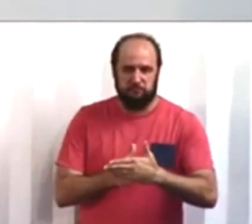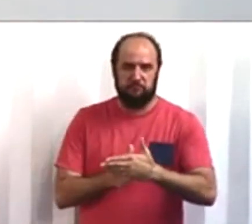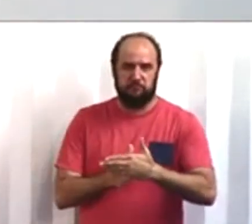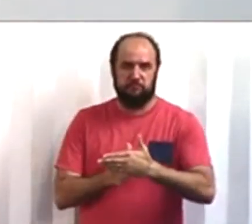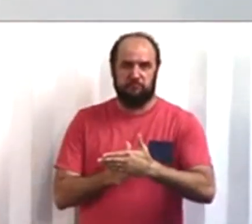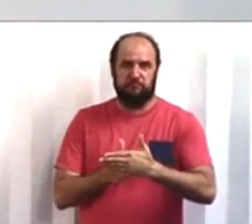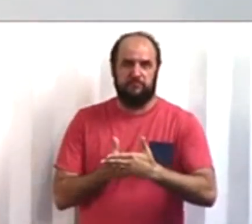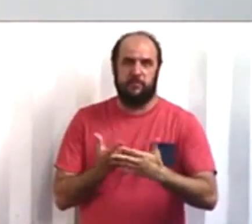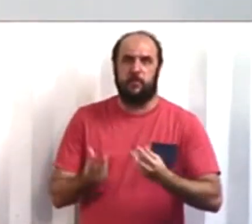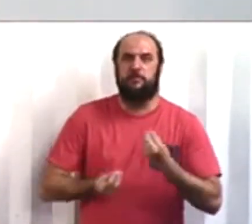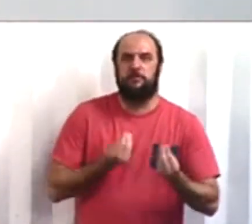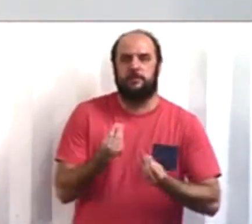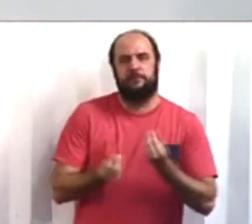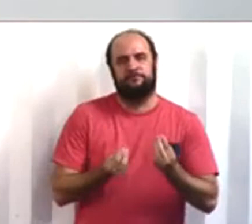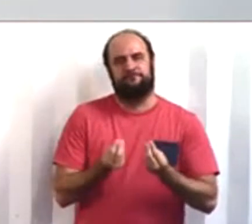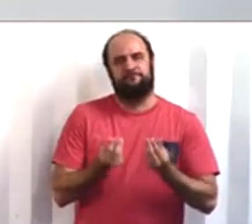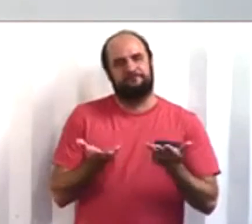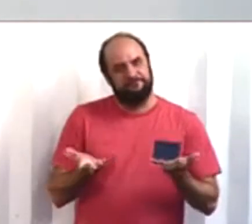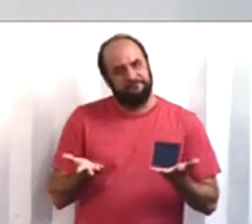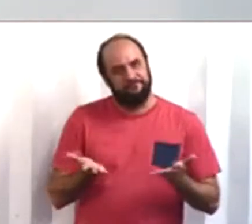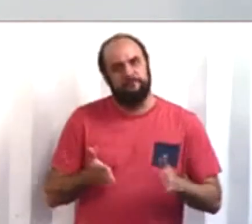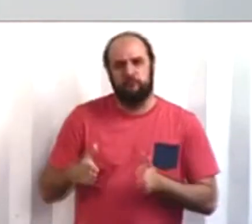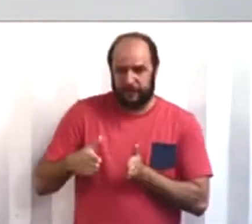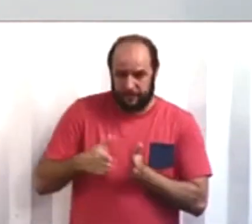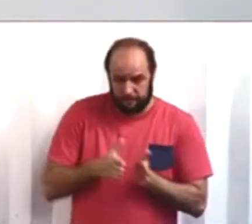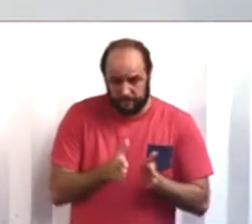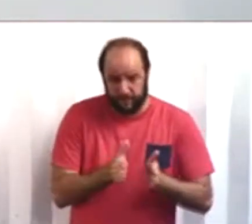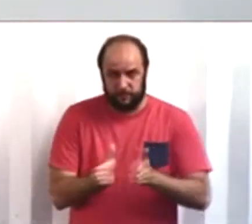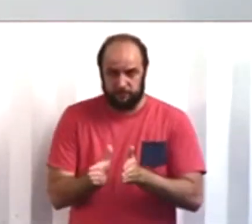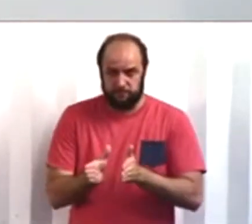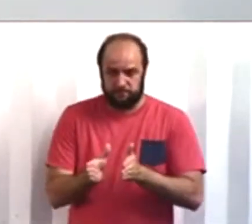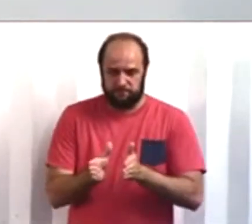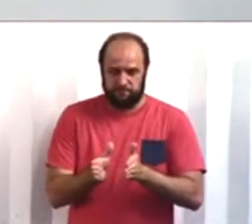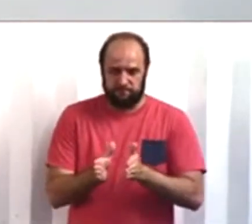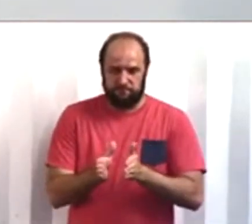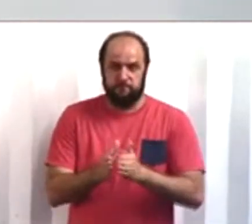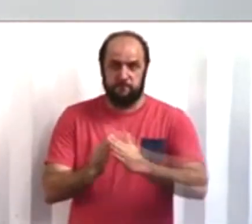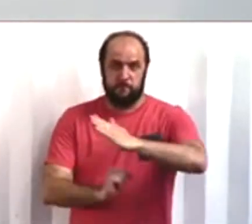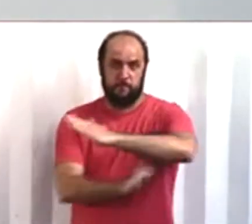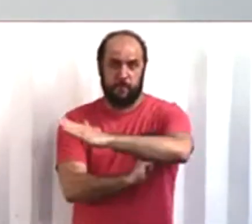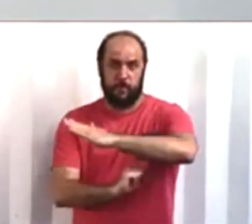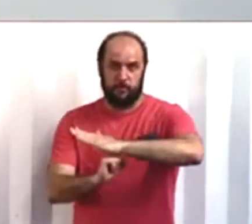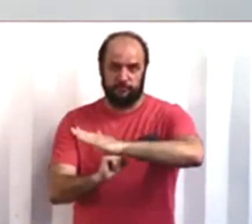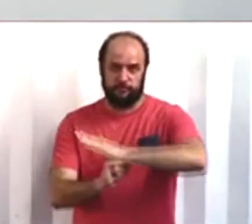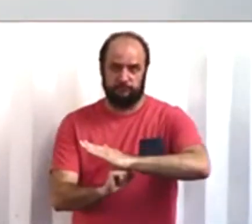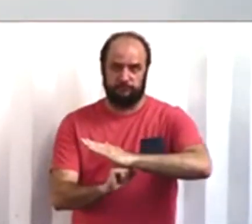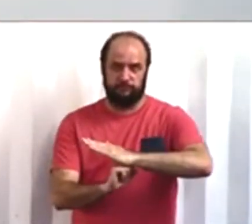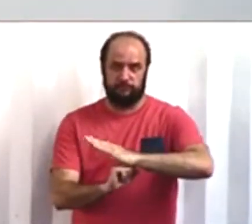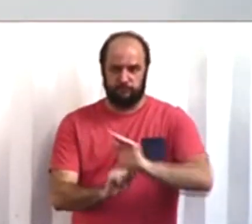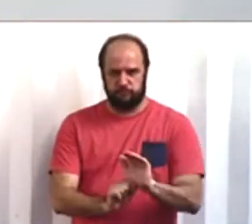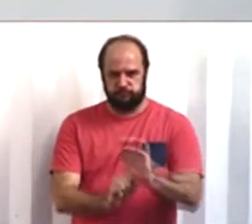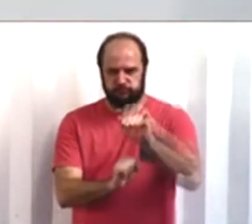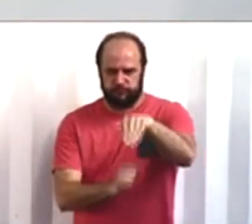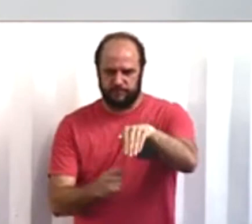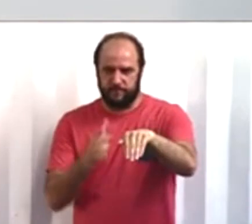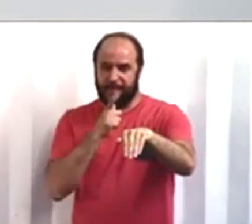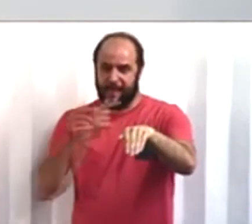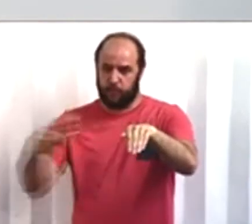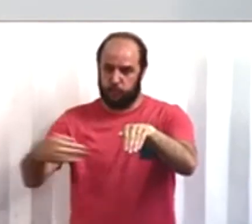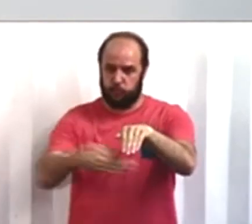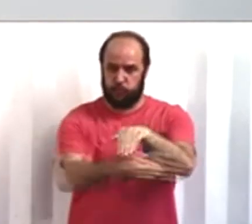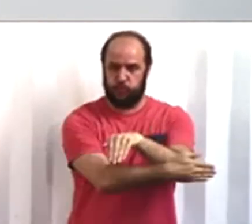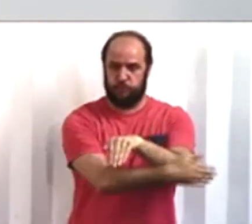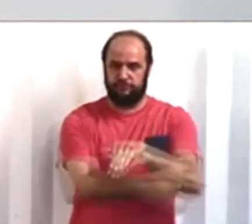lado? Então uma estrada, um caminho com um rio no meio, tá bom, crianças? Vocês que já estão